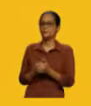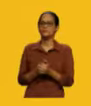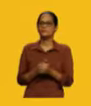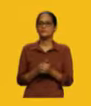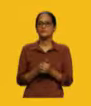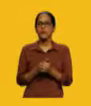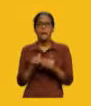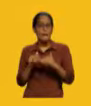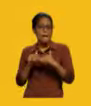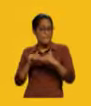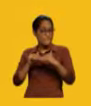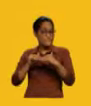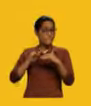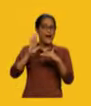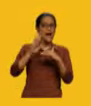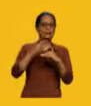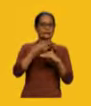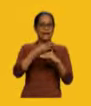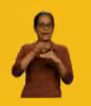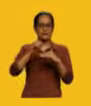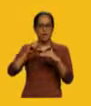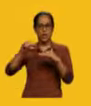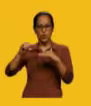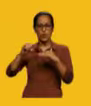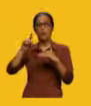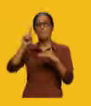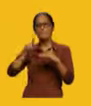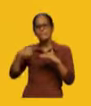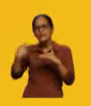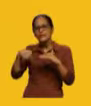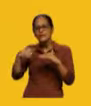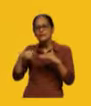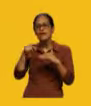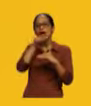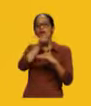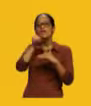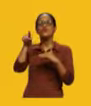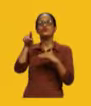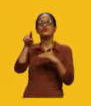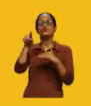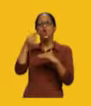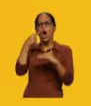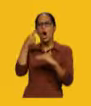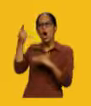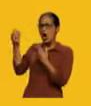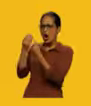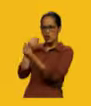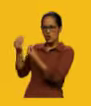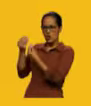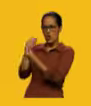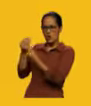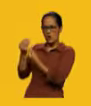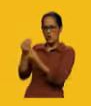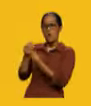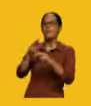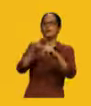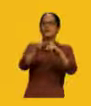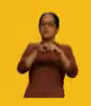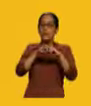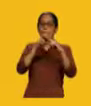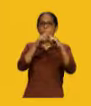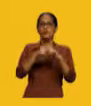em cima das minhas letrinhas, significa que eu estou multiplicando por 1.000. Então vamos lá.